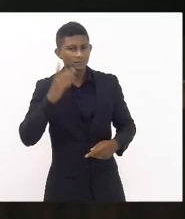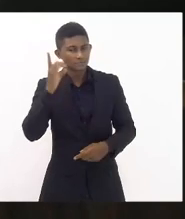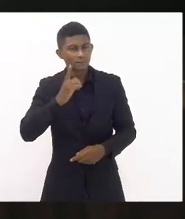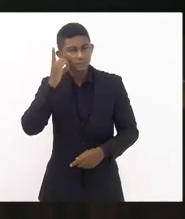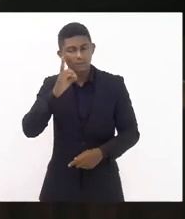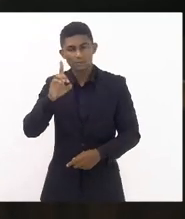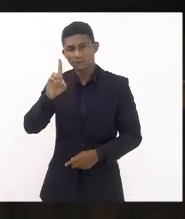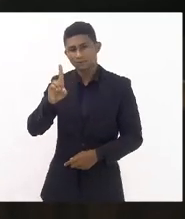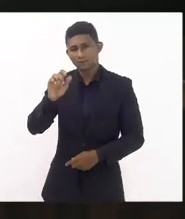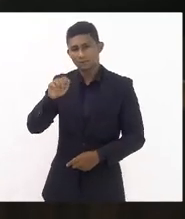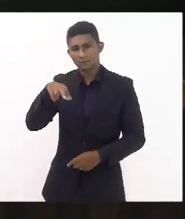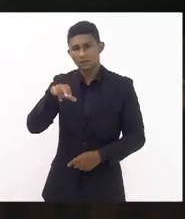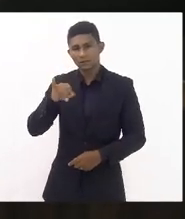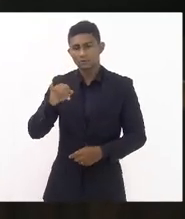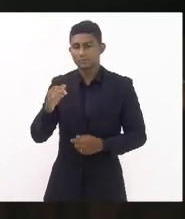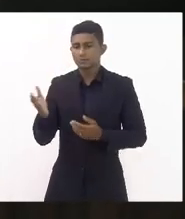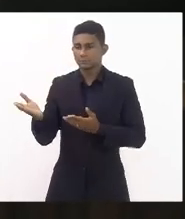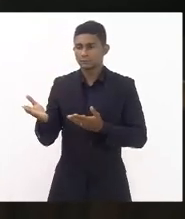Monteiro.